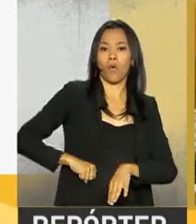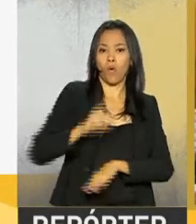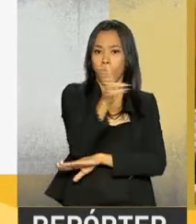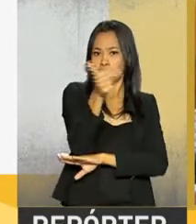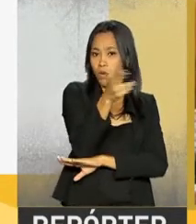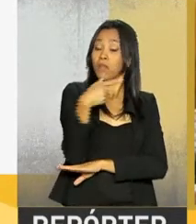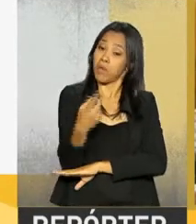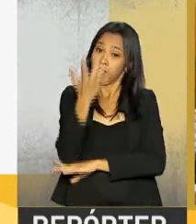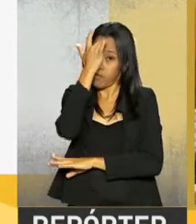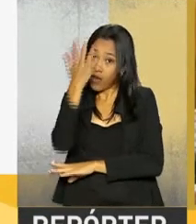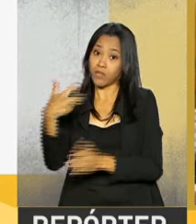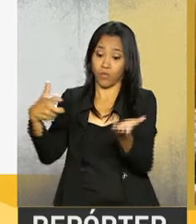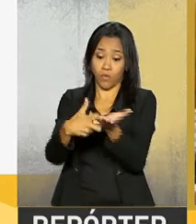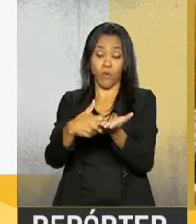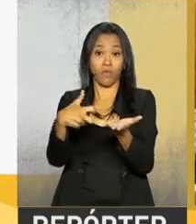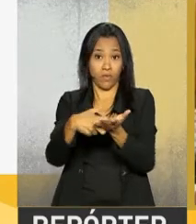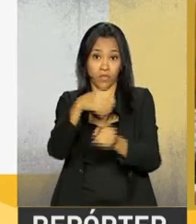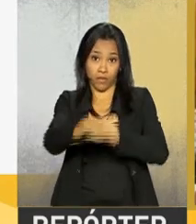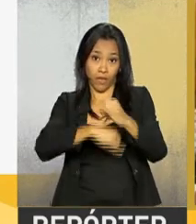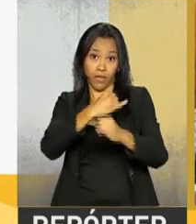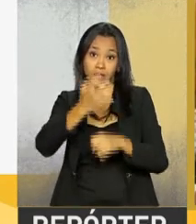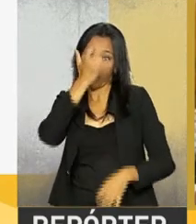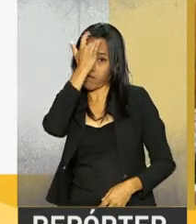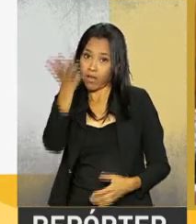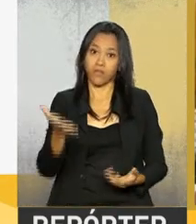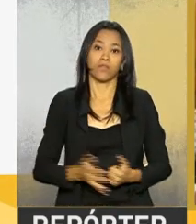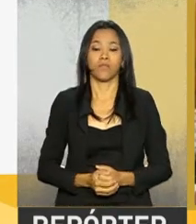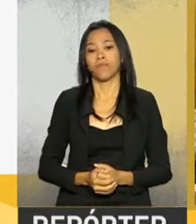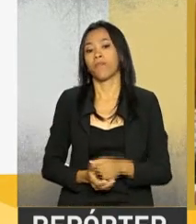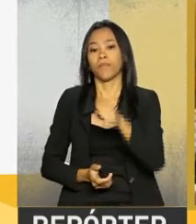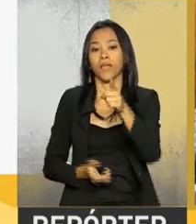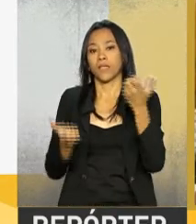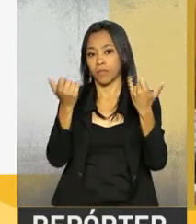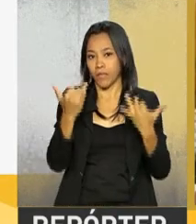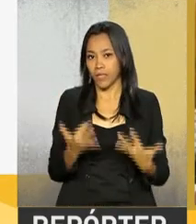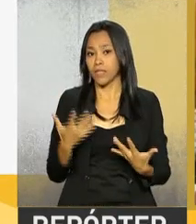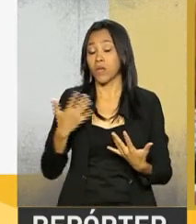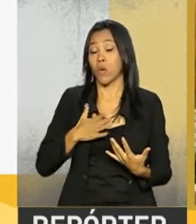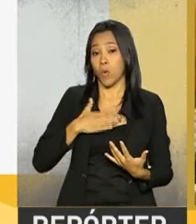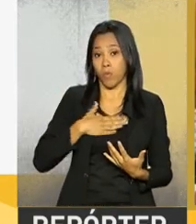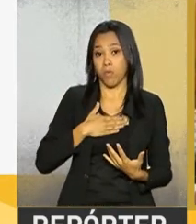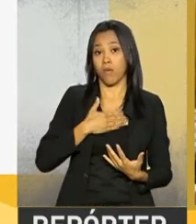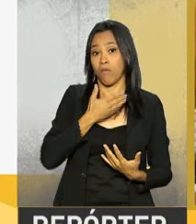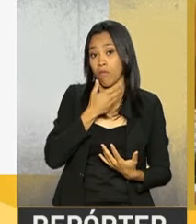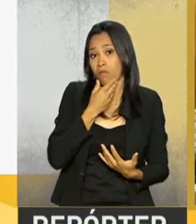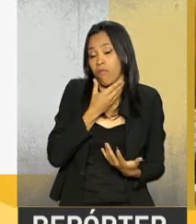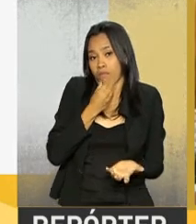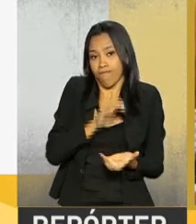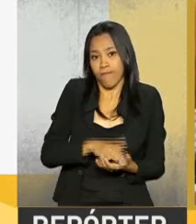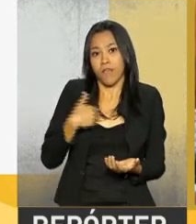eletrônicos mais pessoas devem visitar o brasil todas as vezes que meu ex marido precisava de renovar o visto